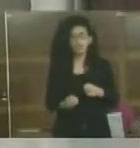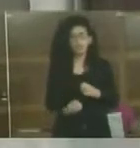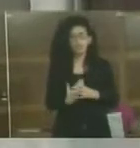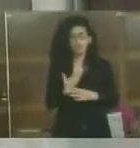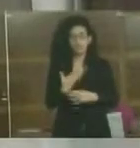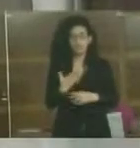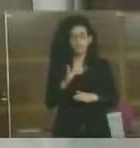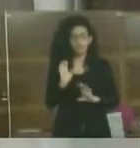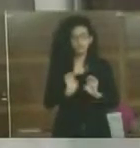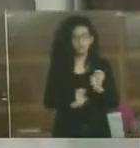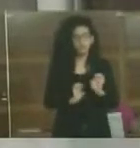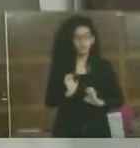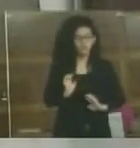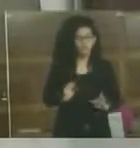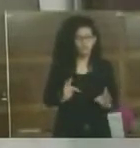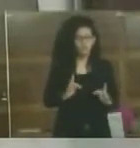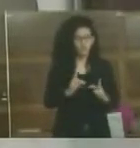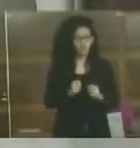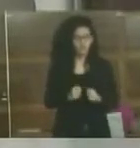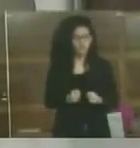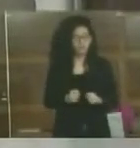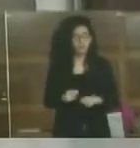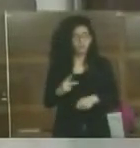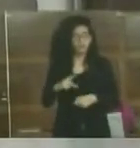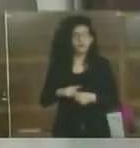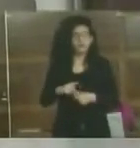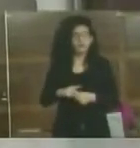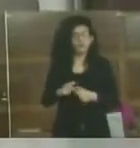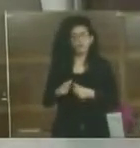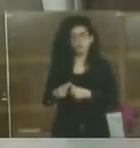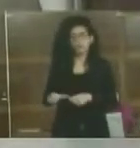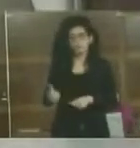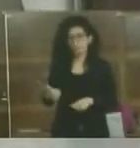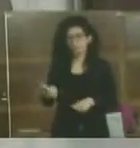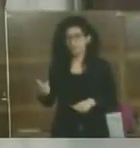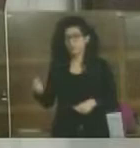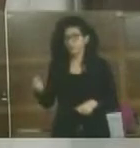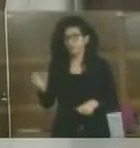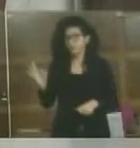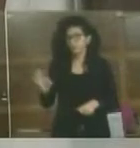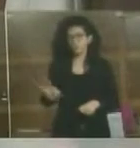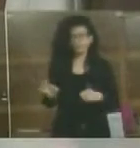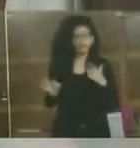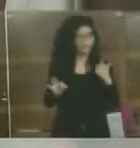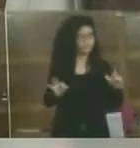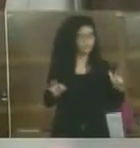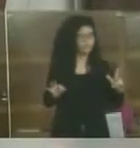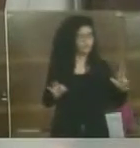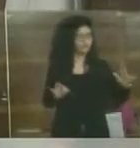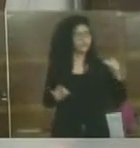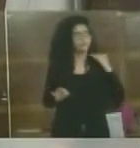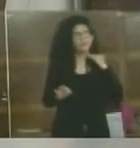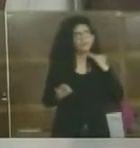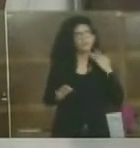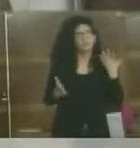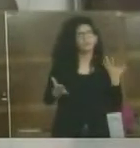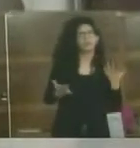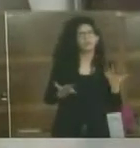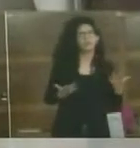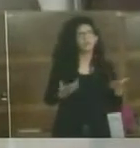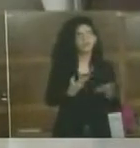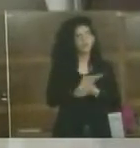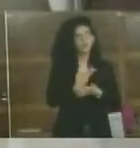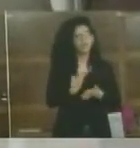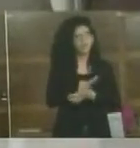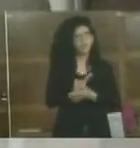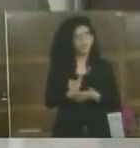empresa, monta-se uma empresa e a Petrobras fica com 10% e 90% dá para banqueiro? Alguma coisa tem